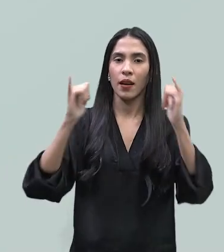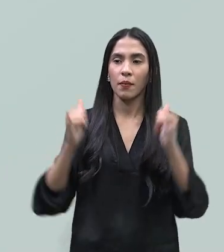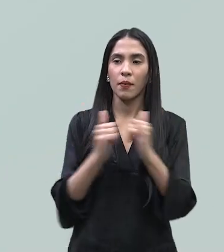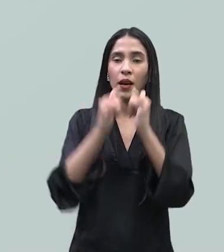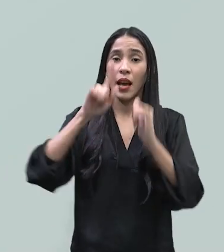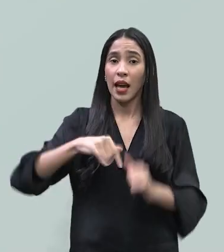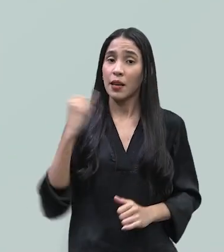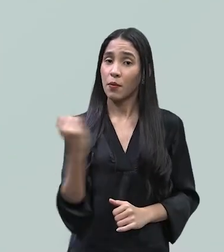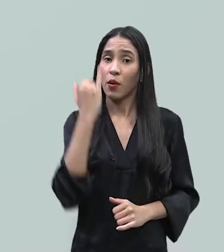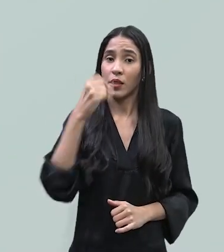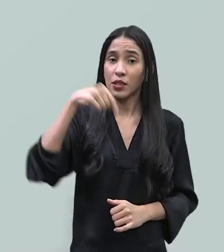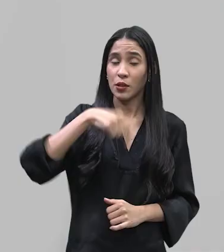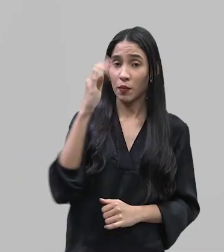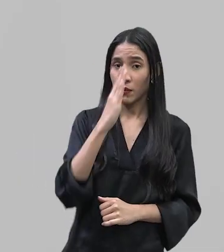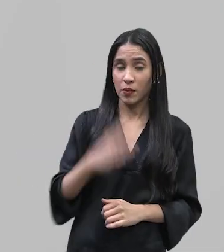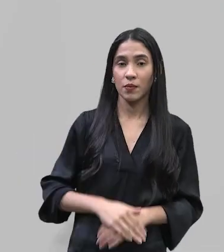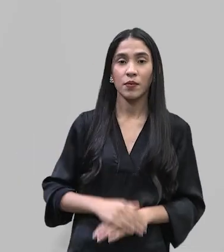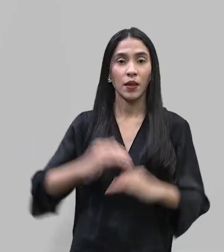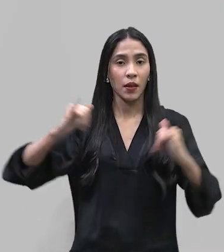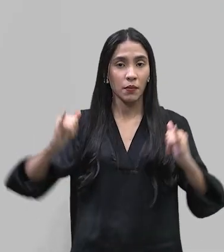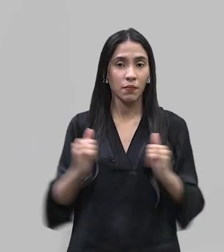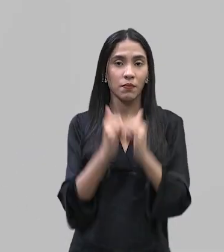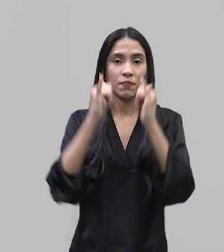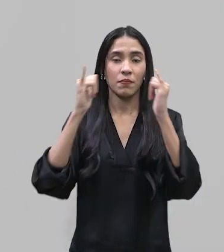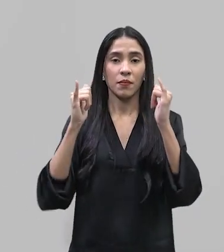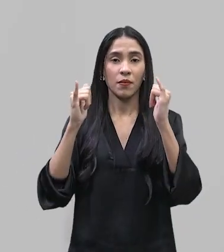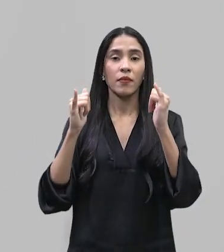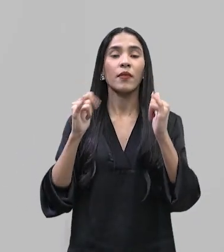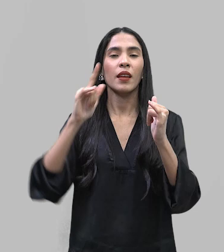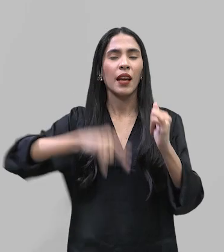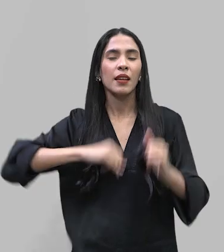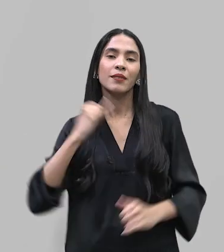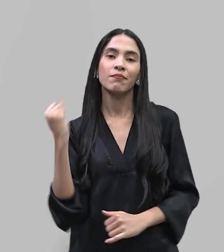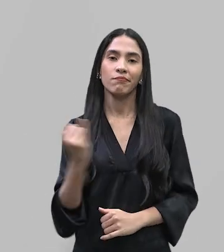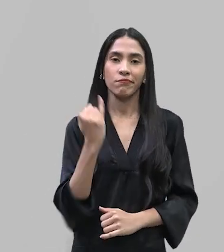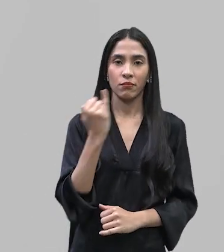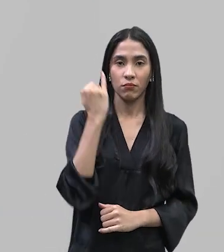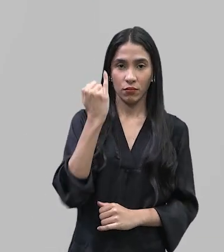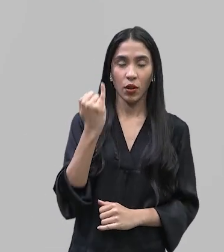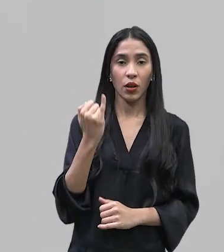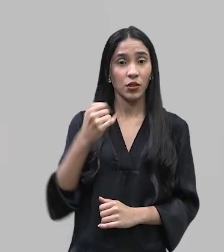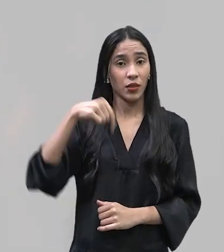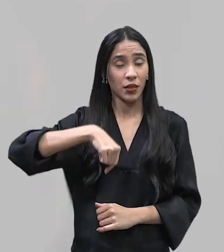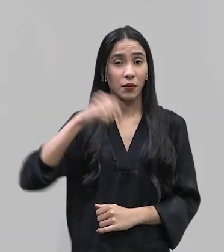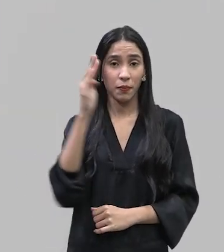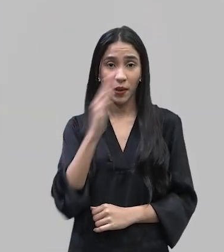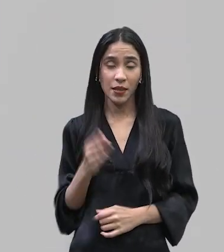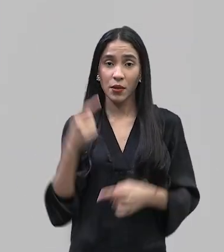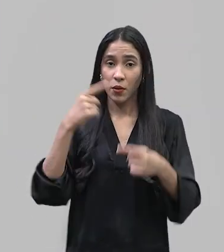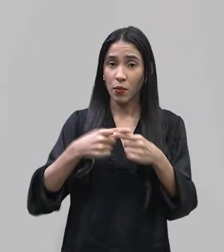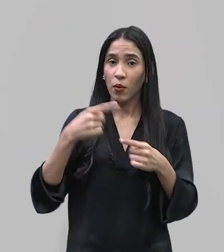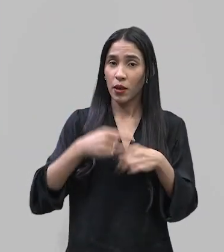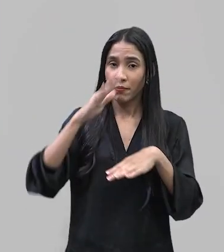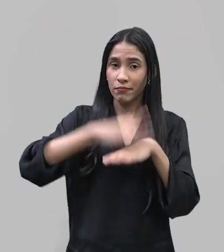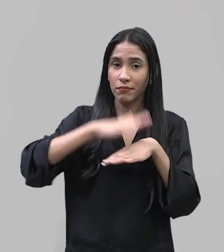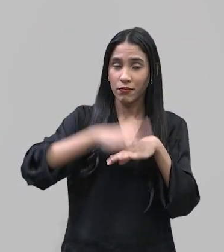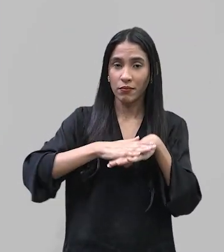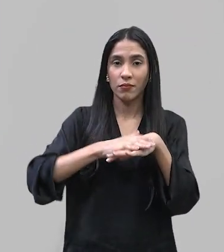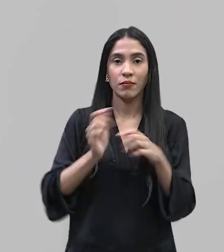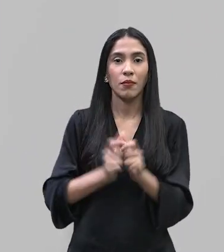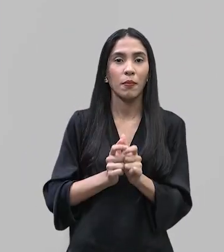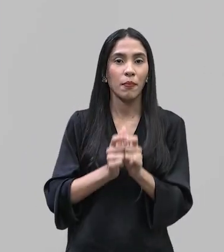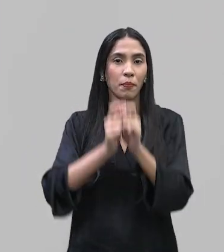são importantes para o Brasil. As usinas hidrelétricas são essenciais para o Brasil, porque